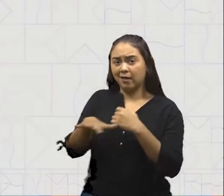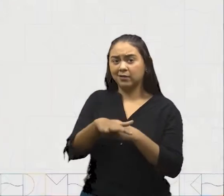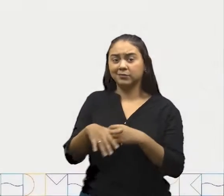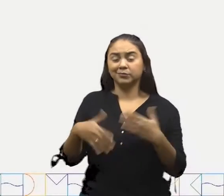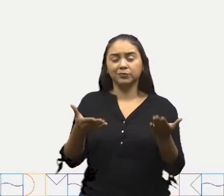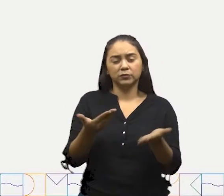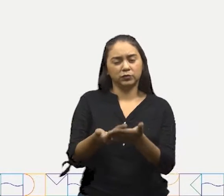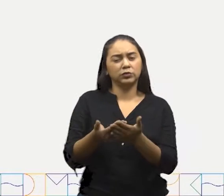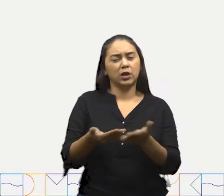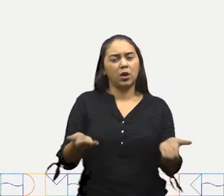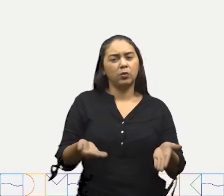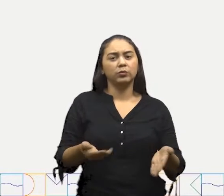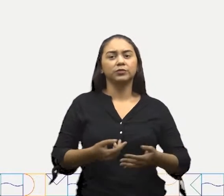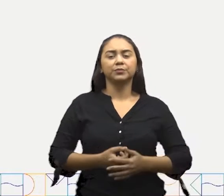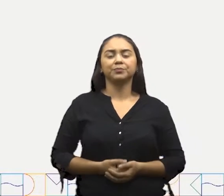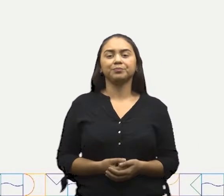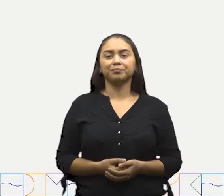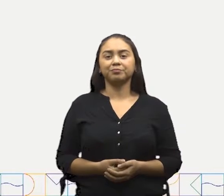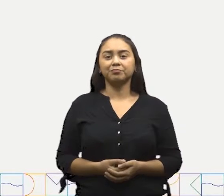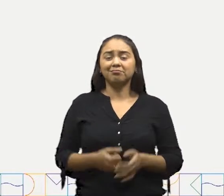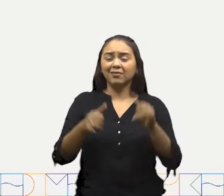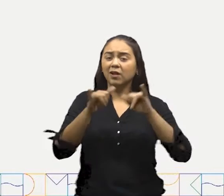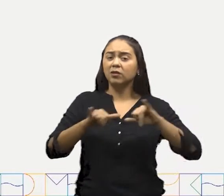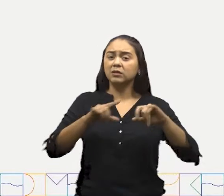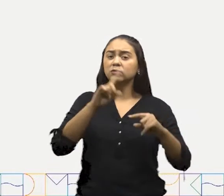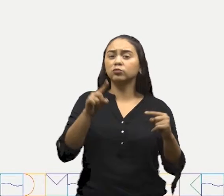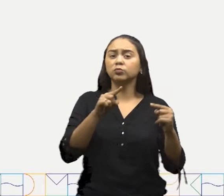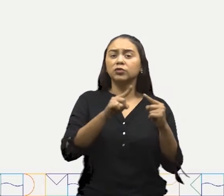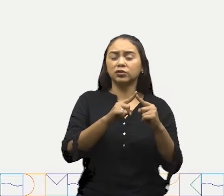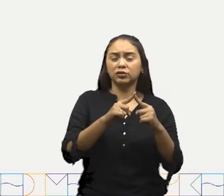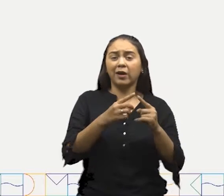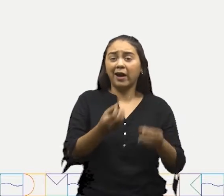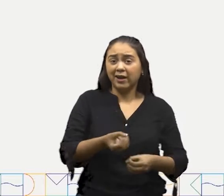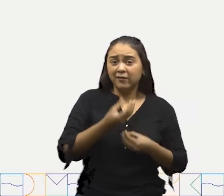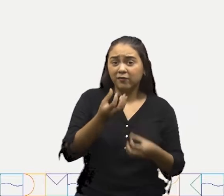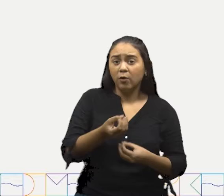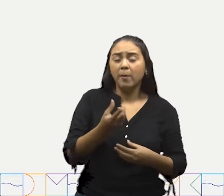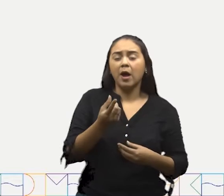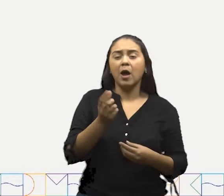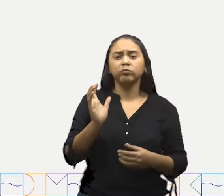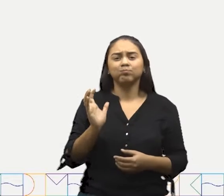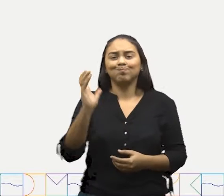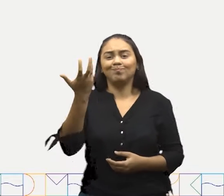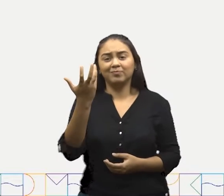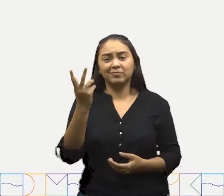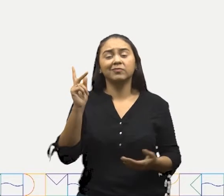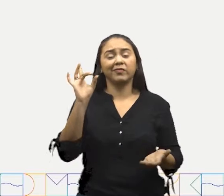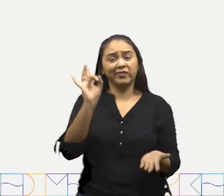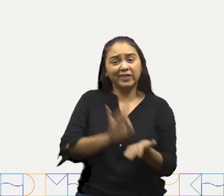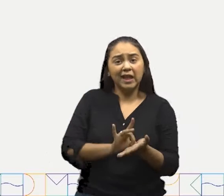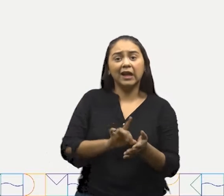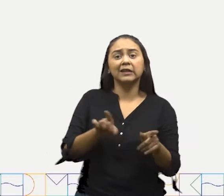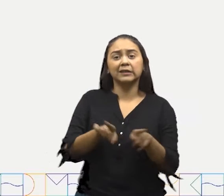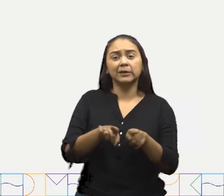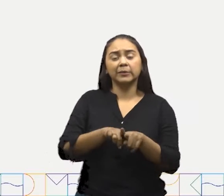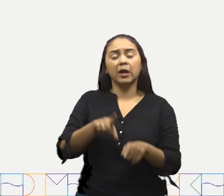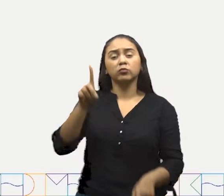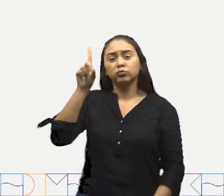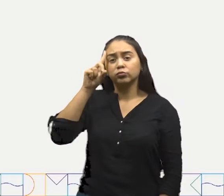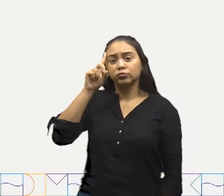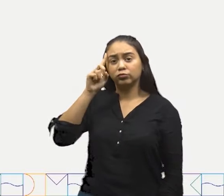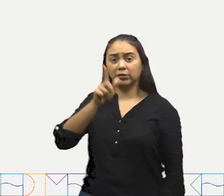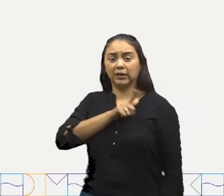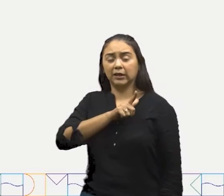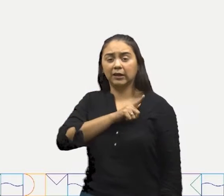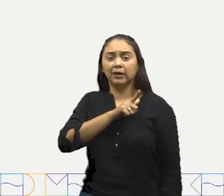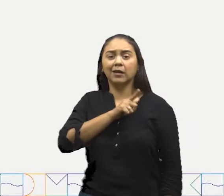hoje. A notícia tem como objetivo informar algum acontecimento real, atual ou do cotidiano.